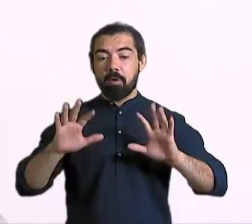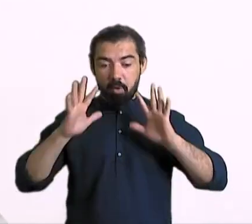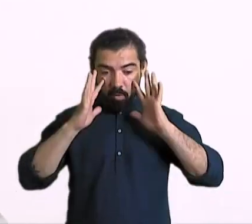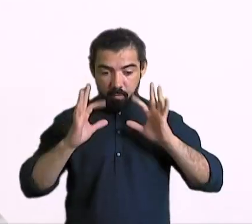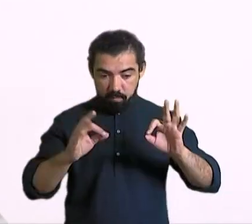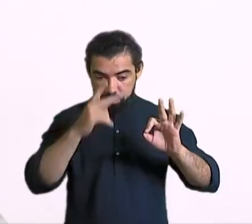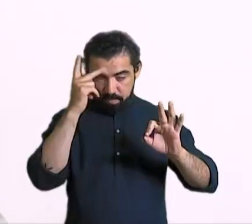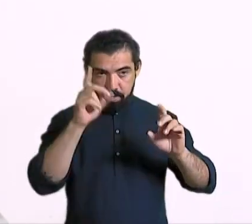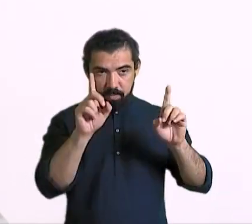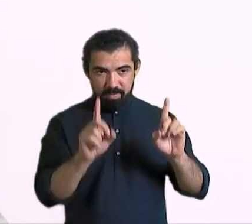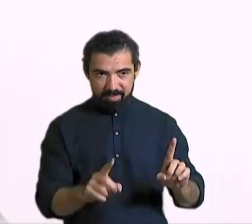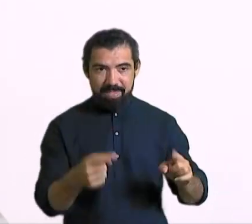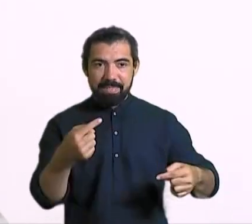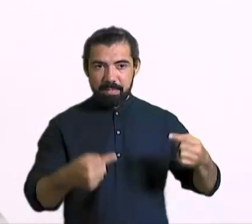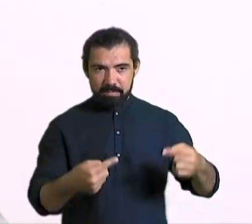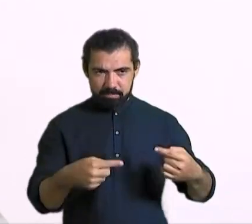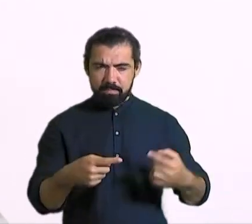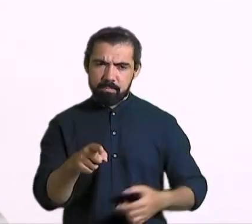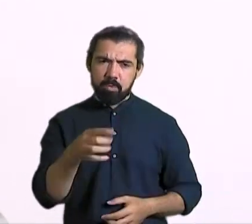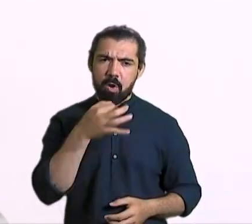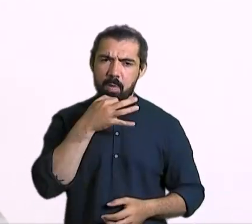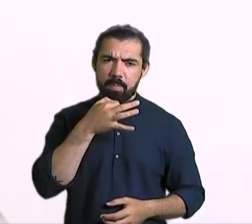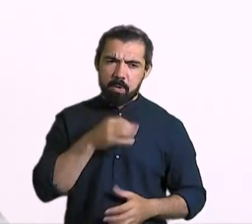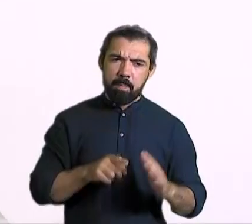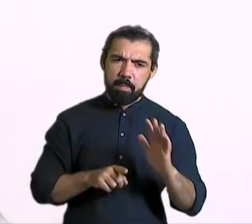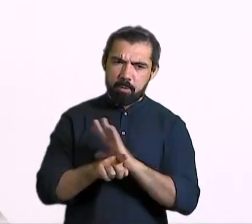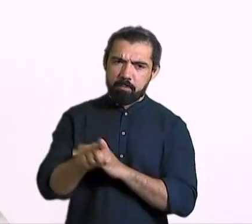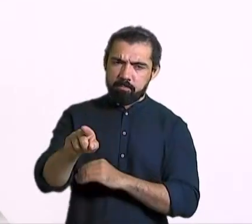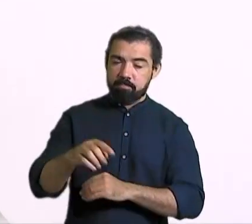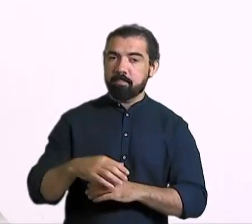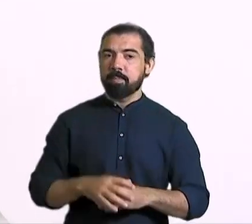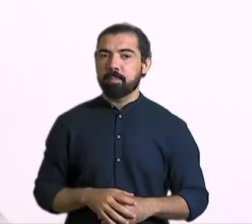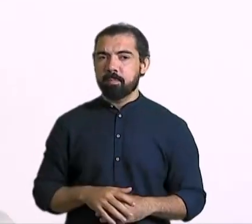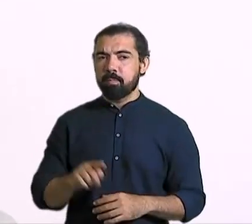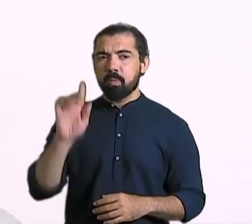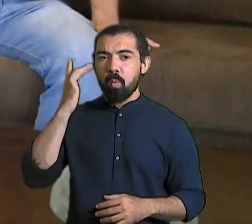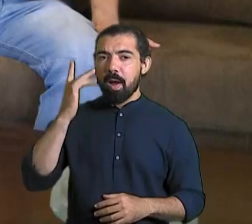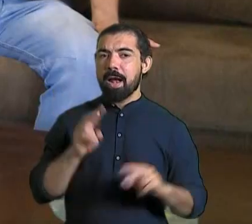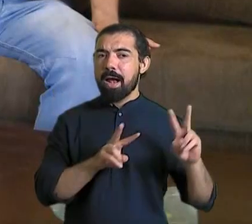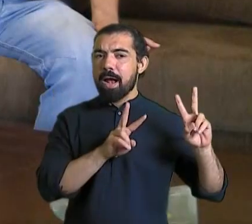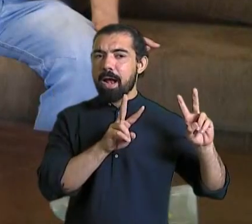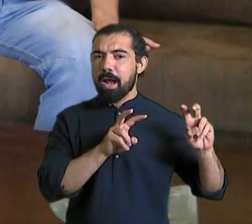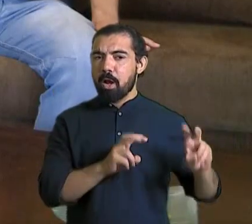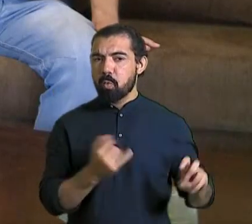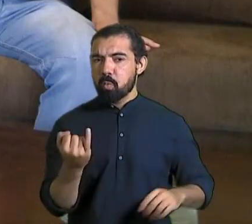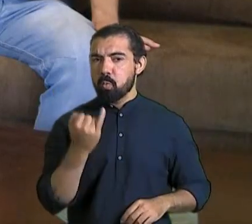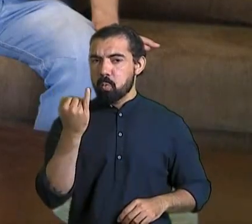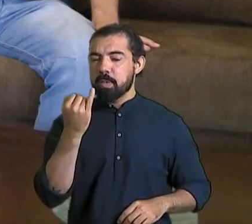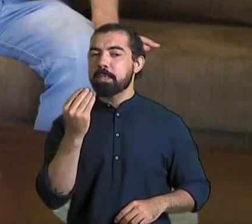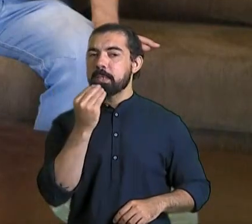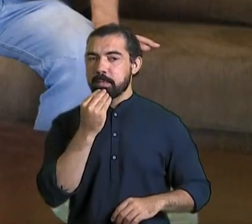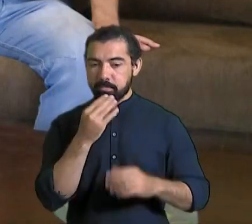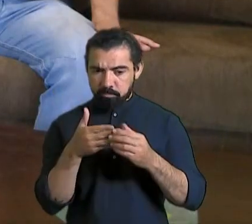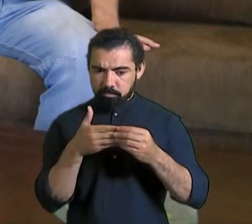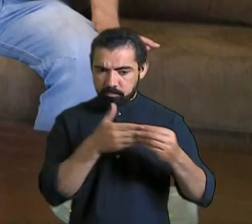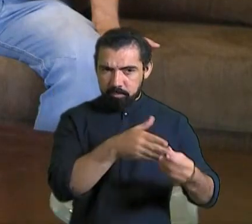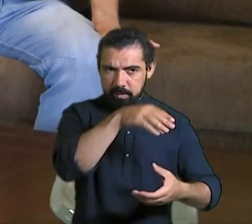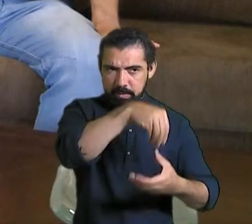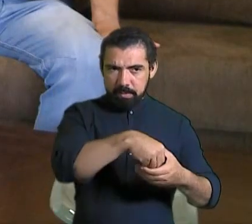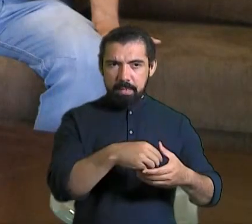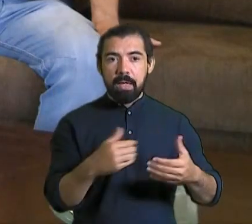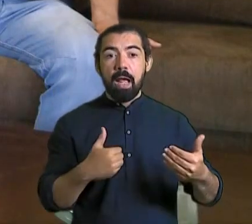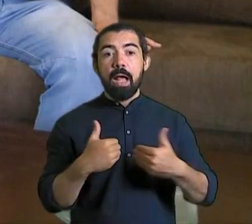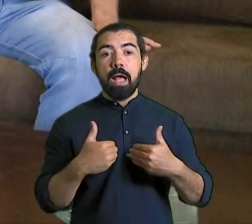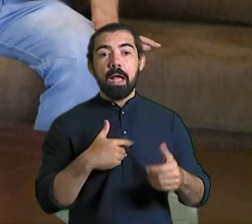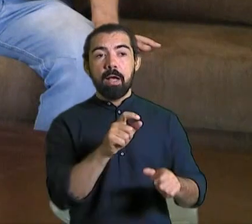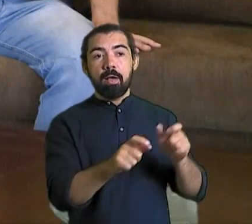pessoa com deficiência. Na tua opinião, quais seriam os temas interessantes que a gente pudesse levar às assessorias